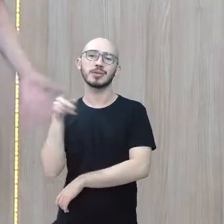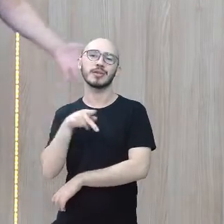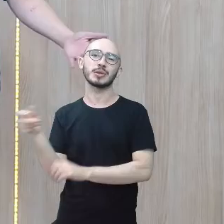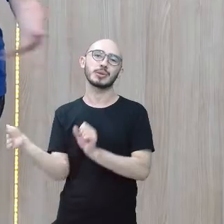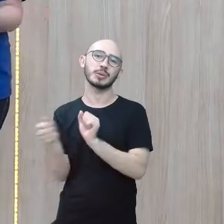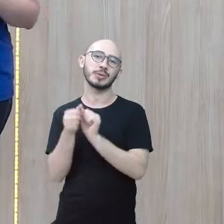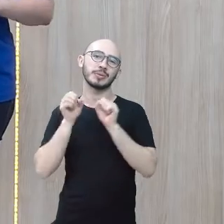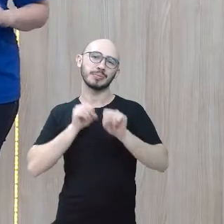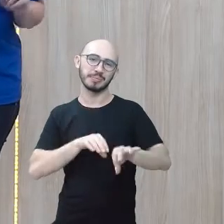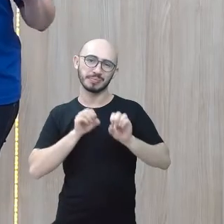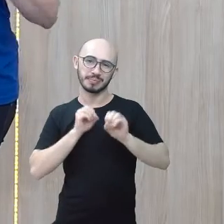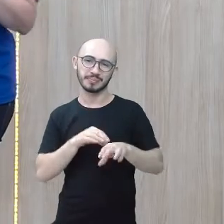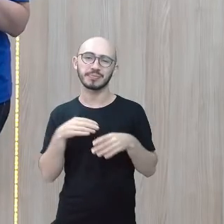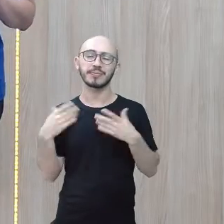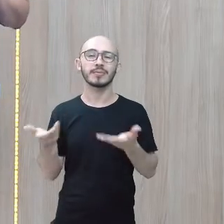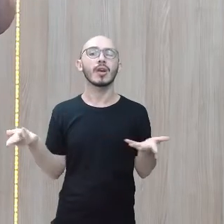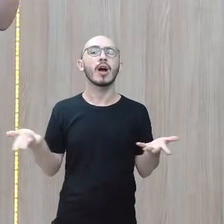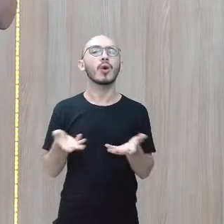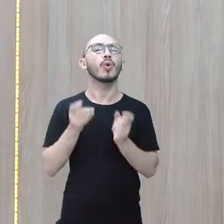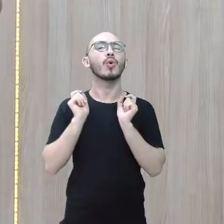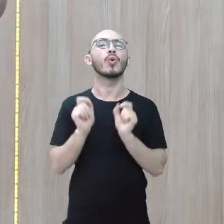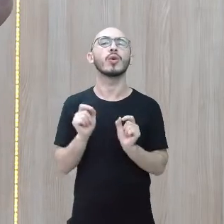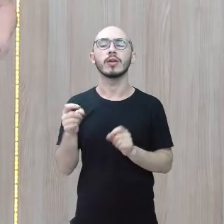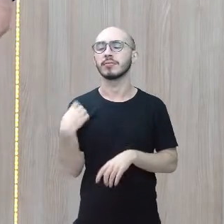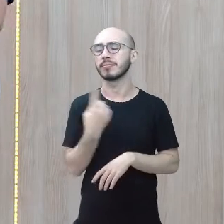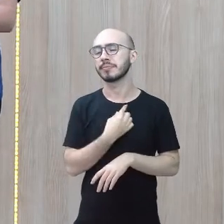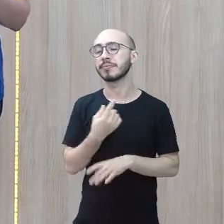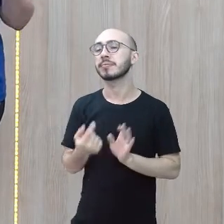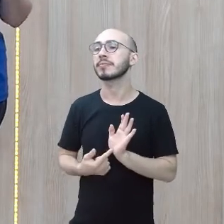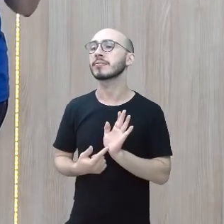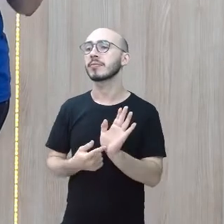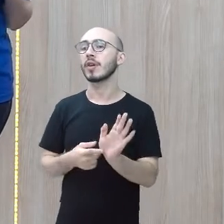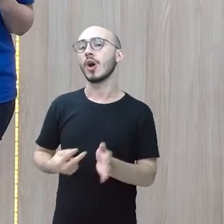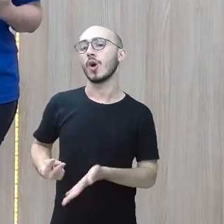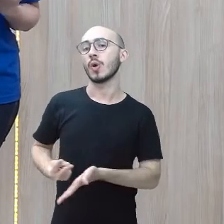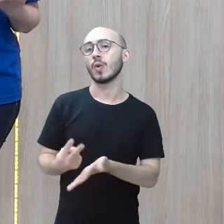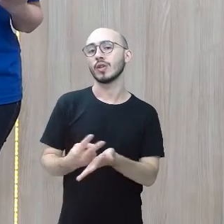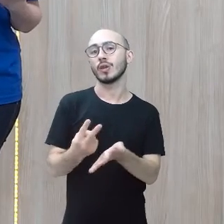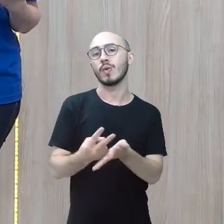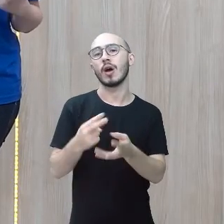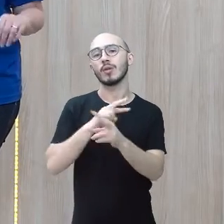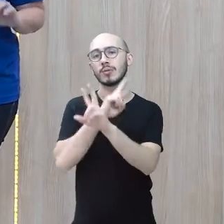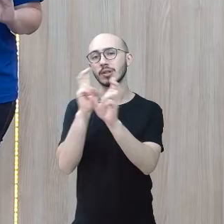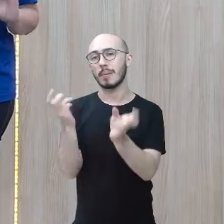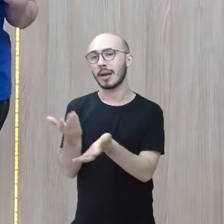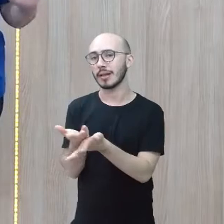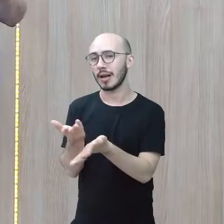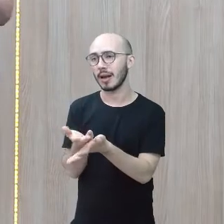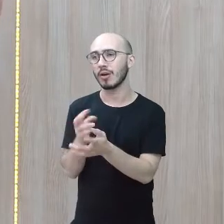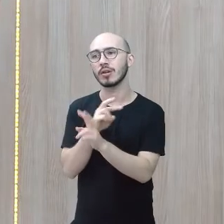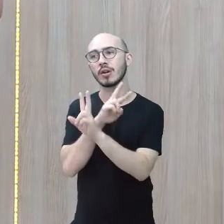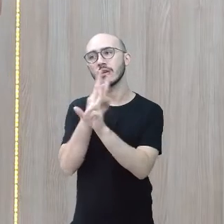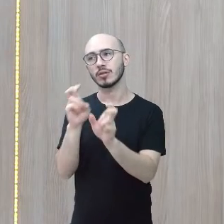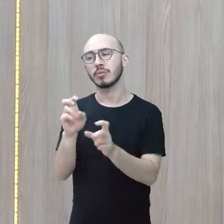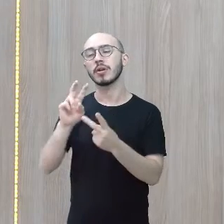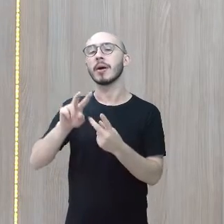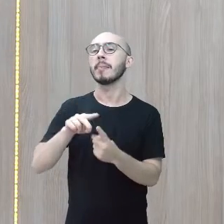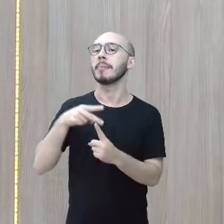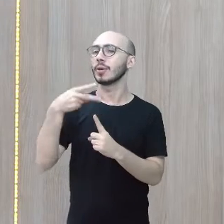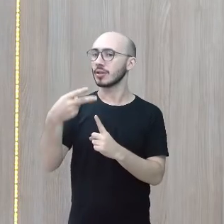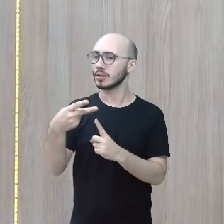junto. Ó, agora a gente vai trazer a continuidade do tema da aula, né? A gente falou sobre